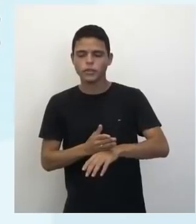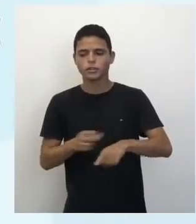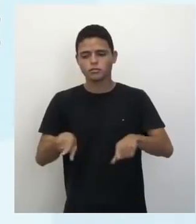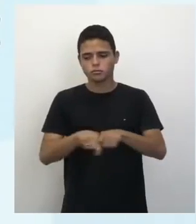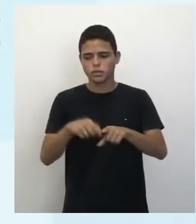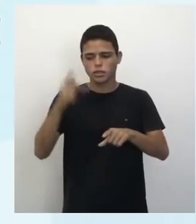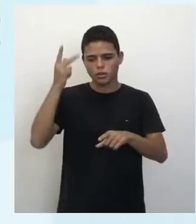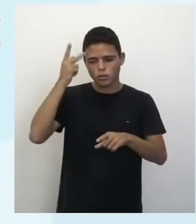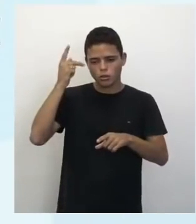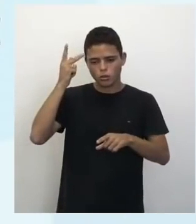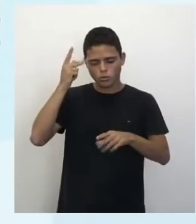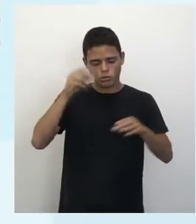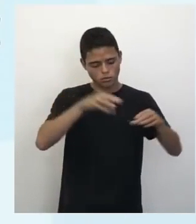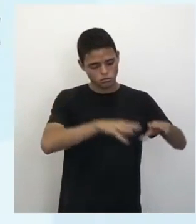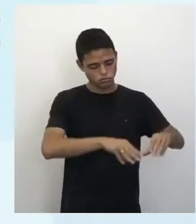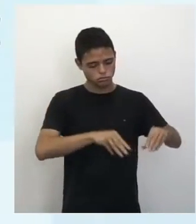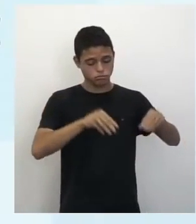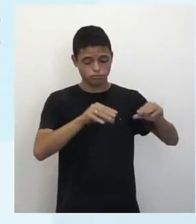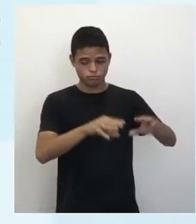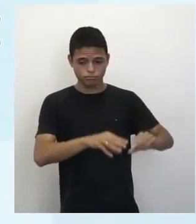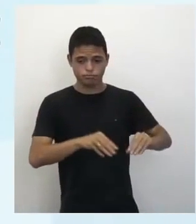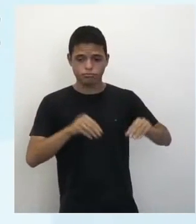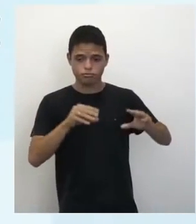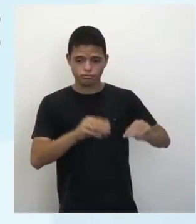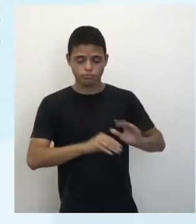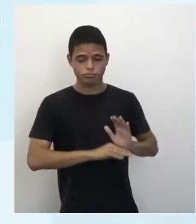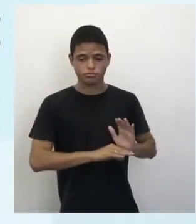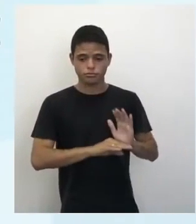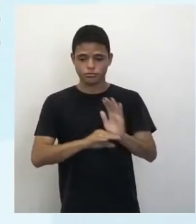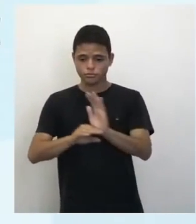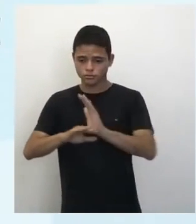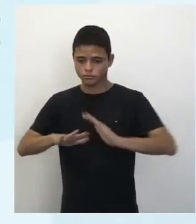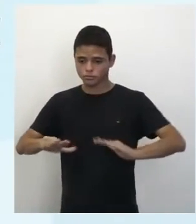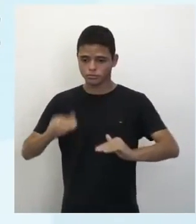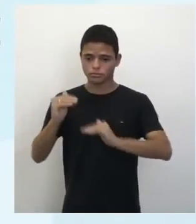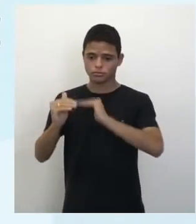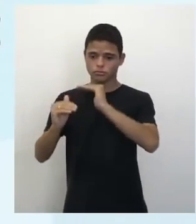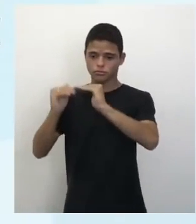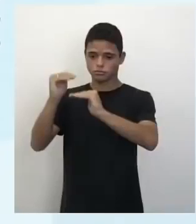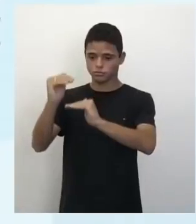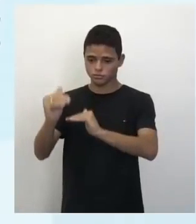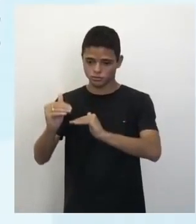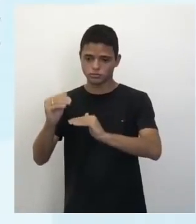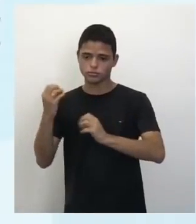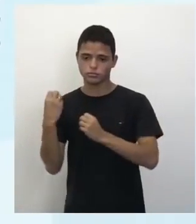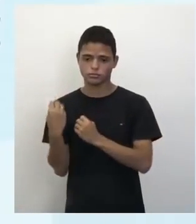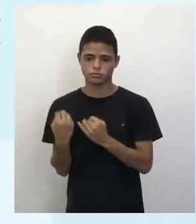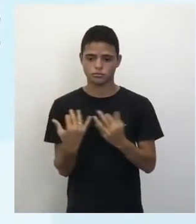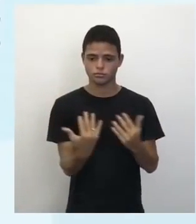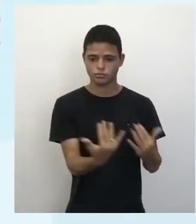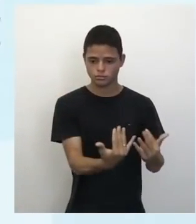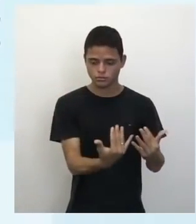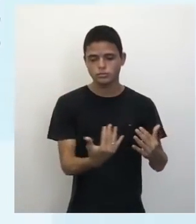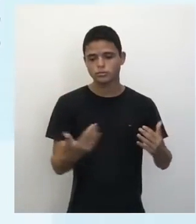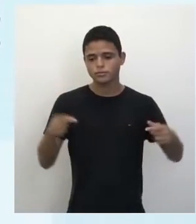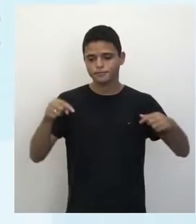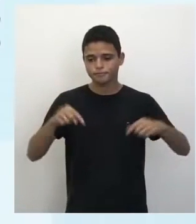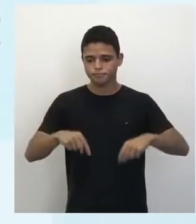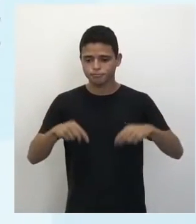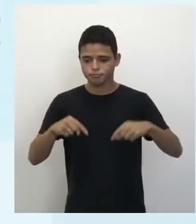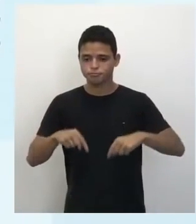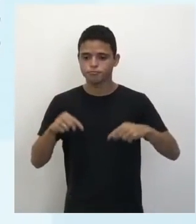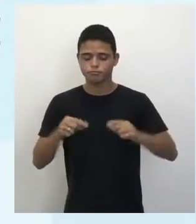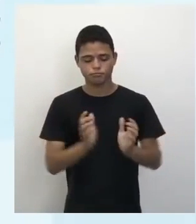de fertilização do solo, que ajudou muito no desenvolvimento da agricultura. Atualmente, o legado